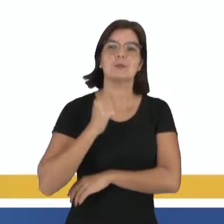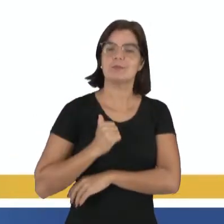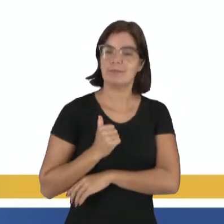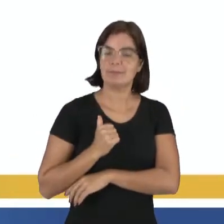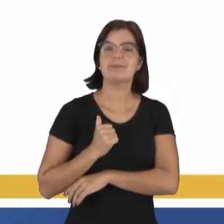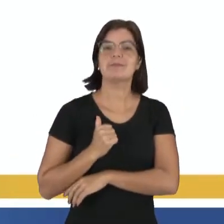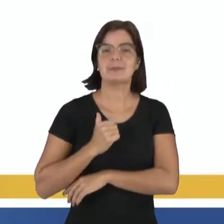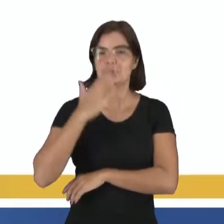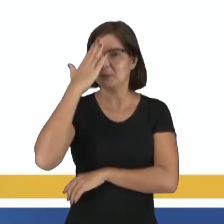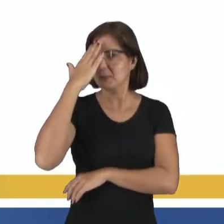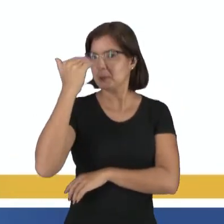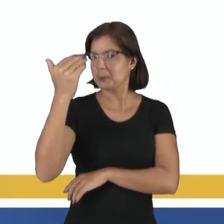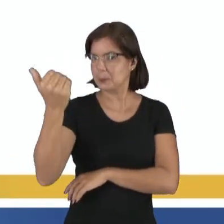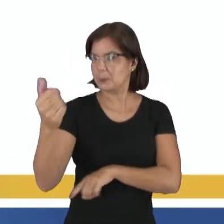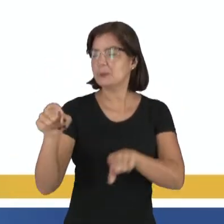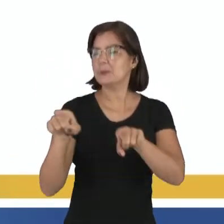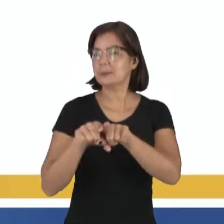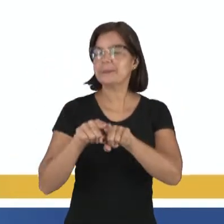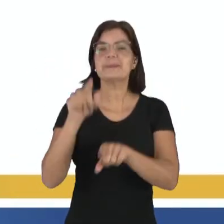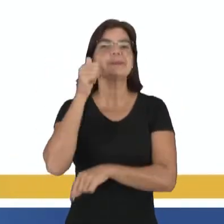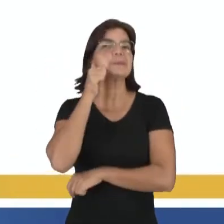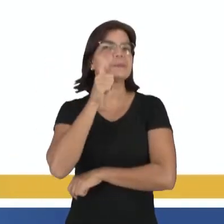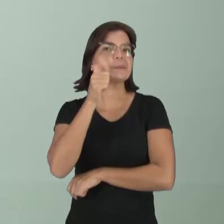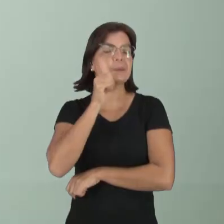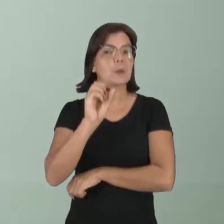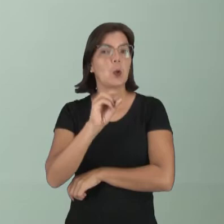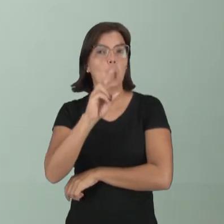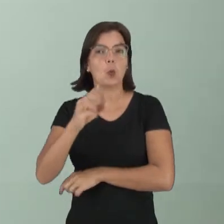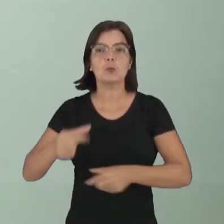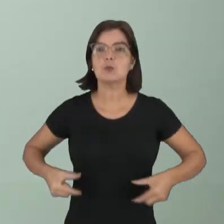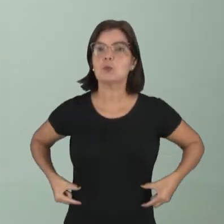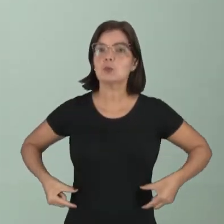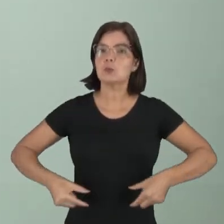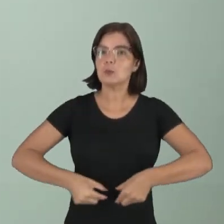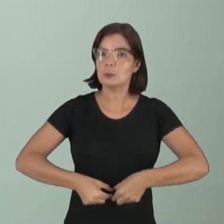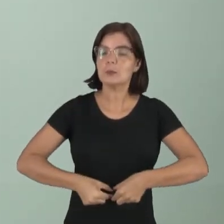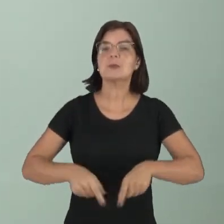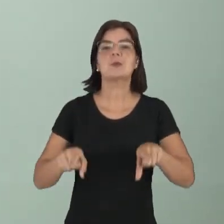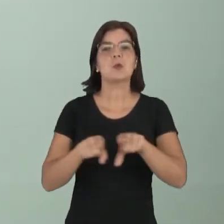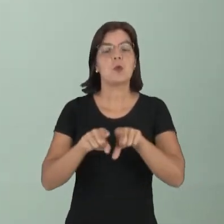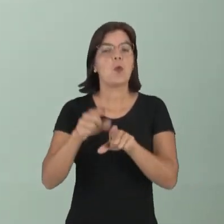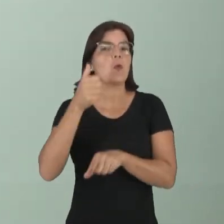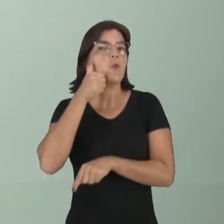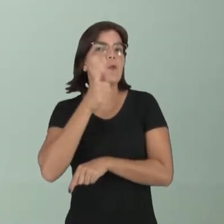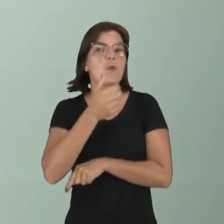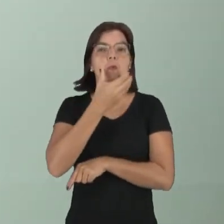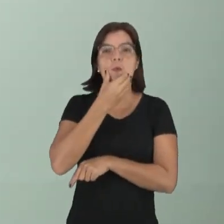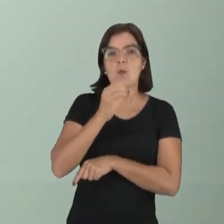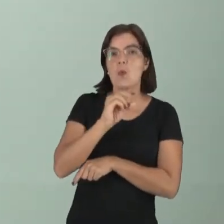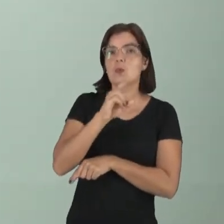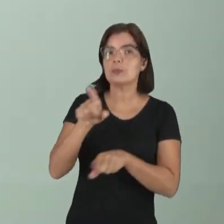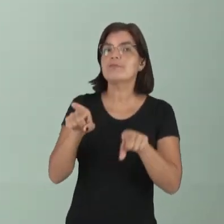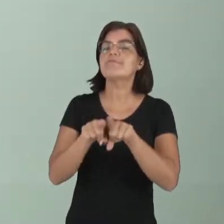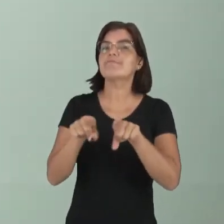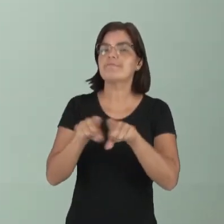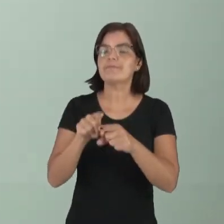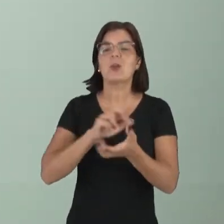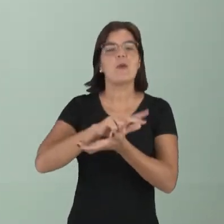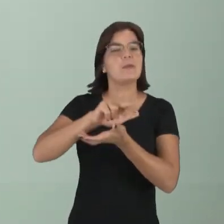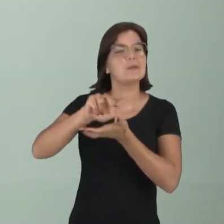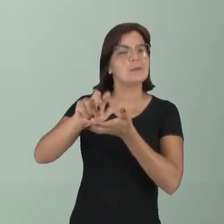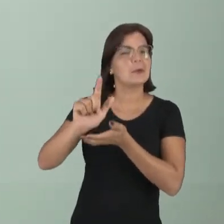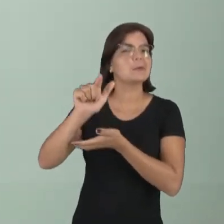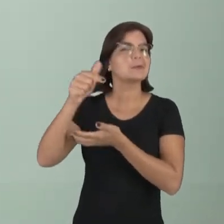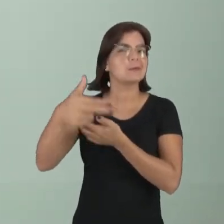sapatos, as famosas bolsas femininas, os cintos, tanto feminino como masculino, e